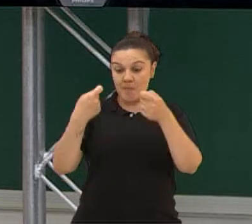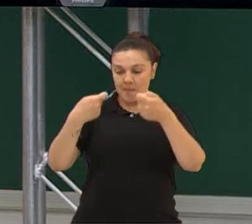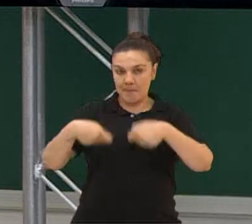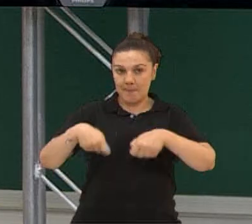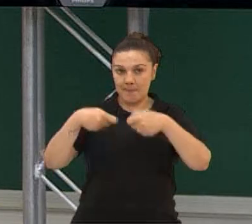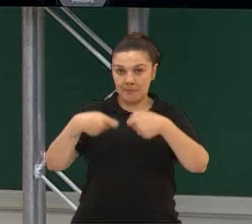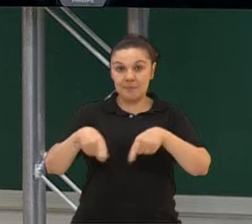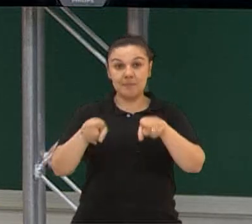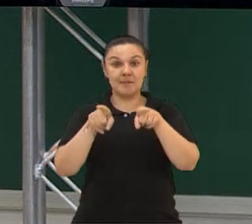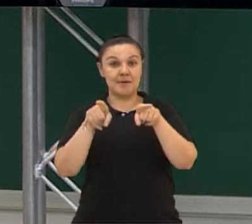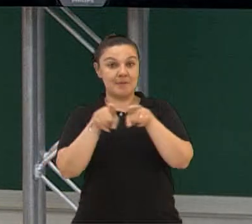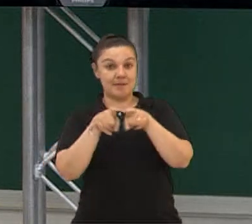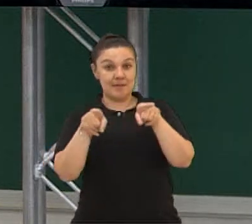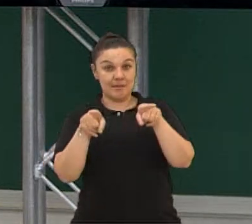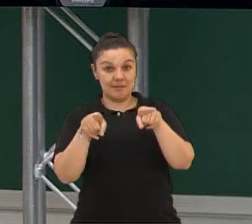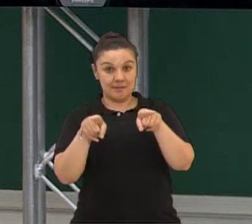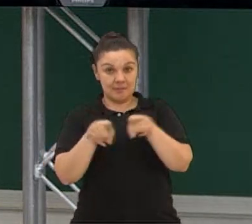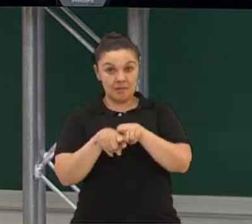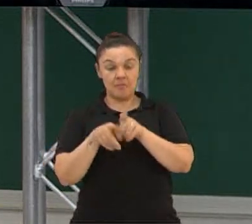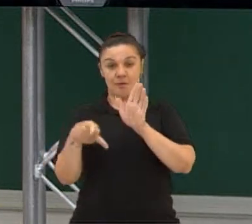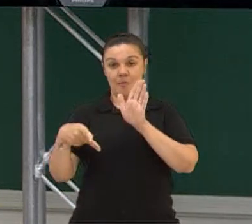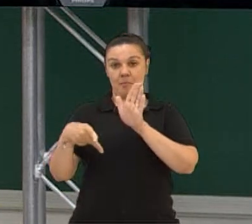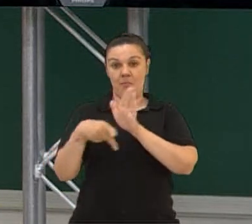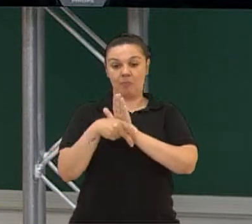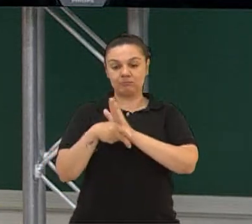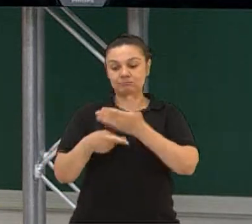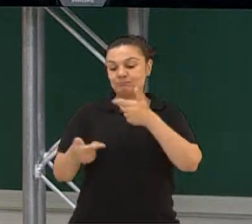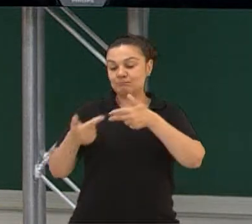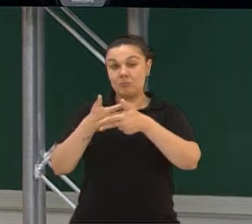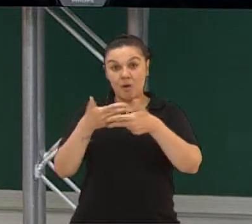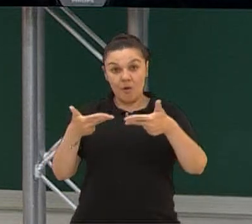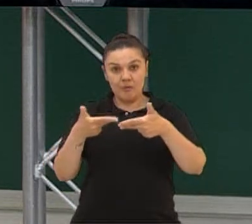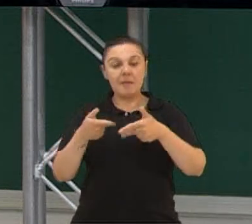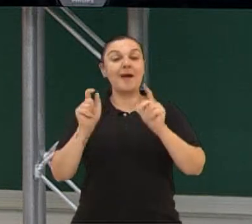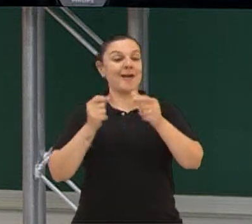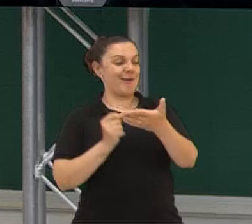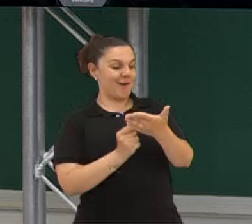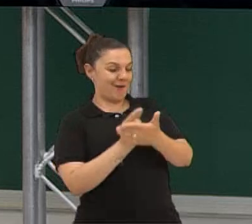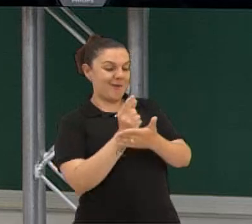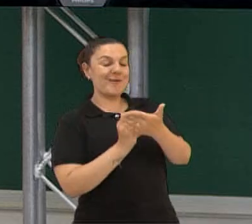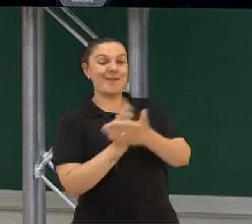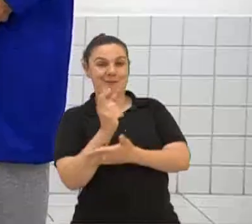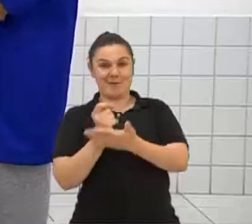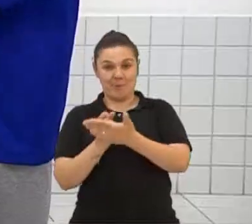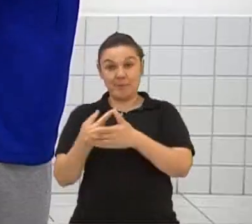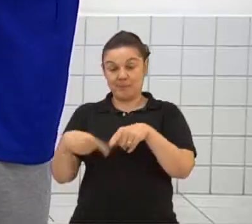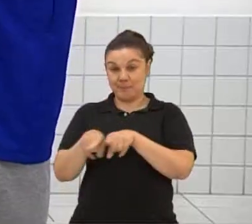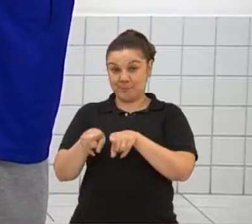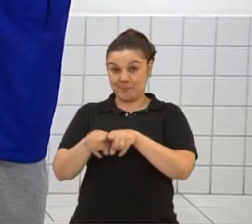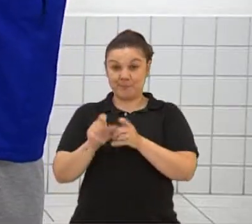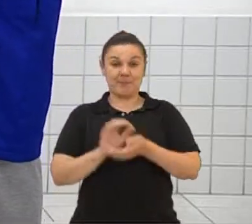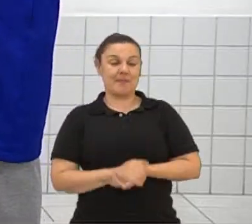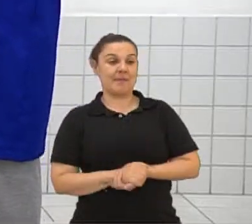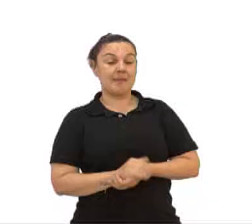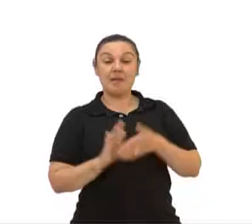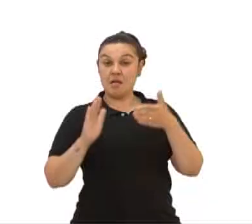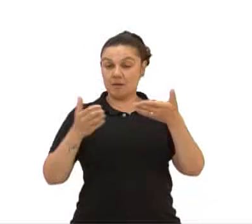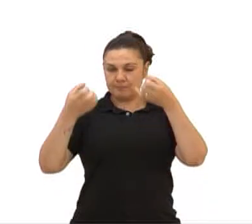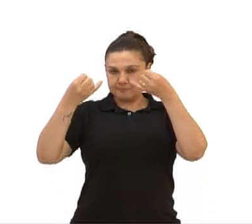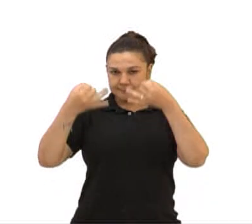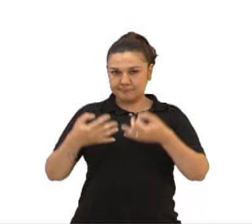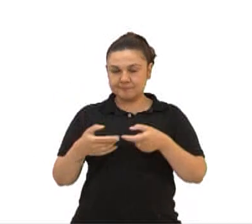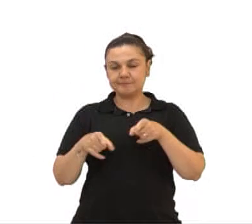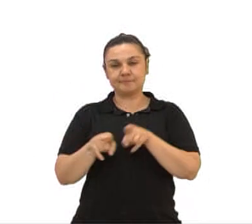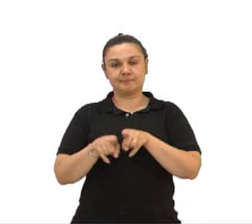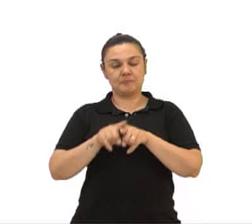se tornar um produto para ser consumido. Isso. Então, isso justifica aqui,